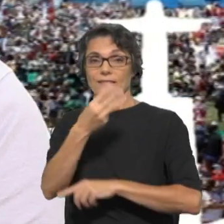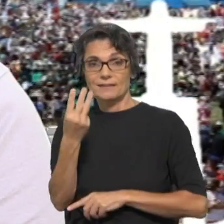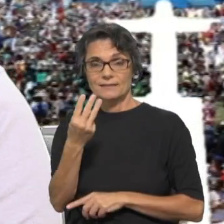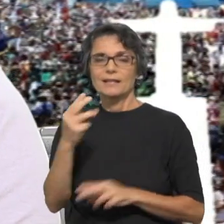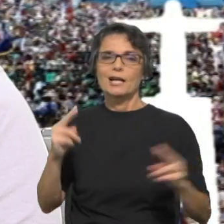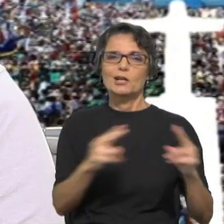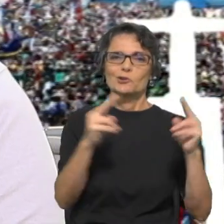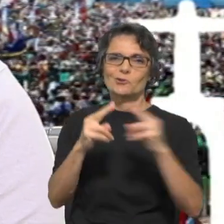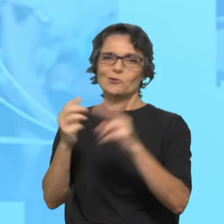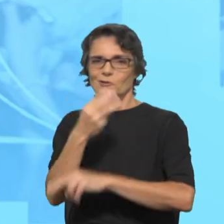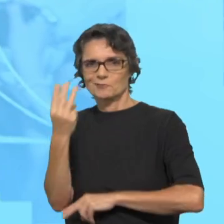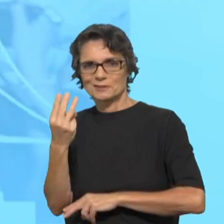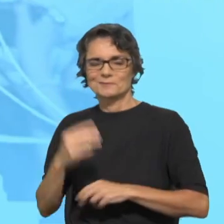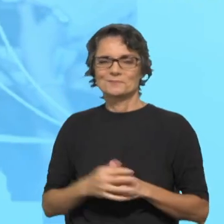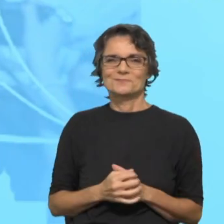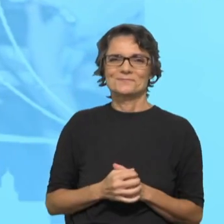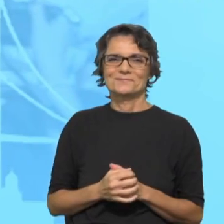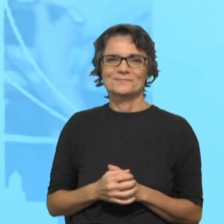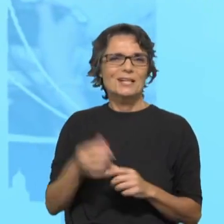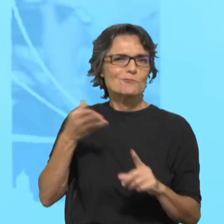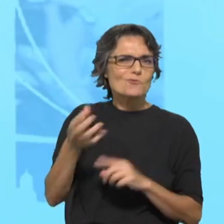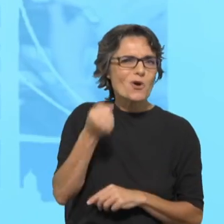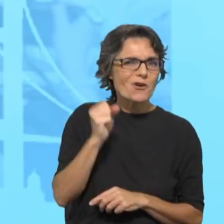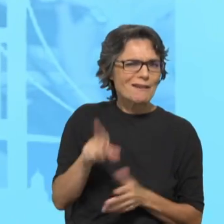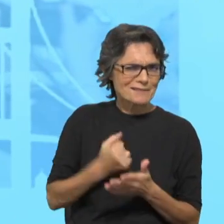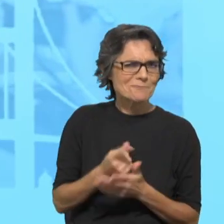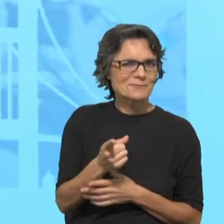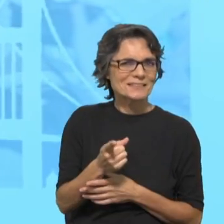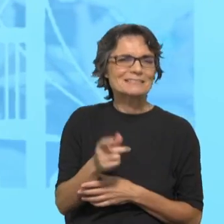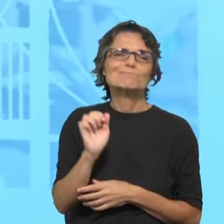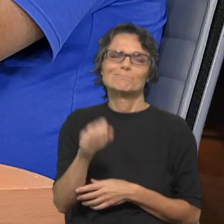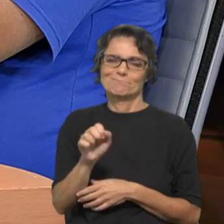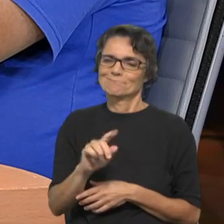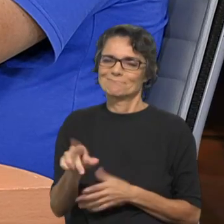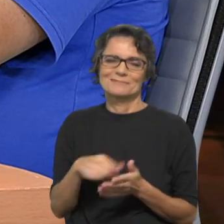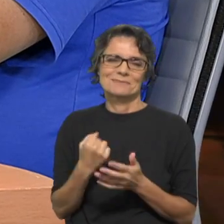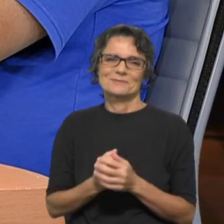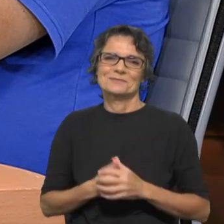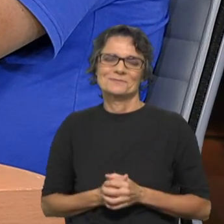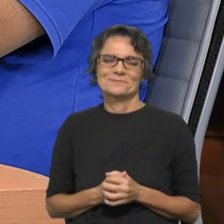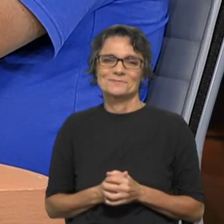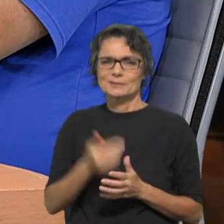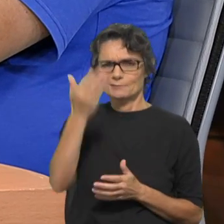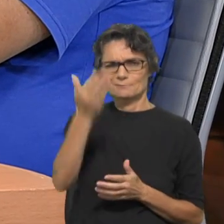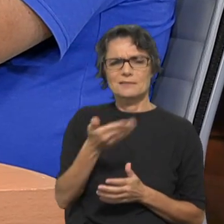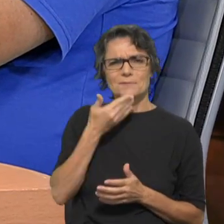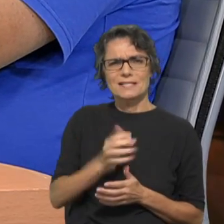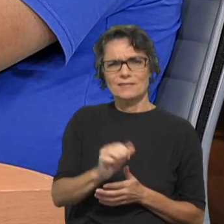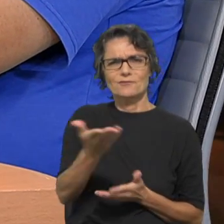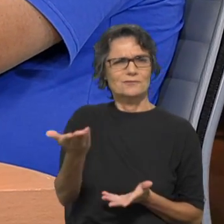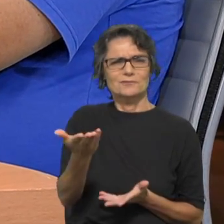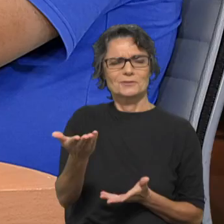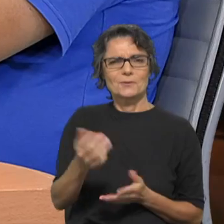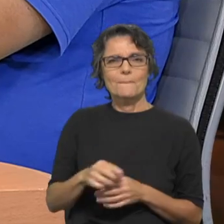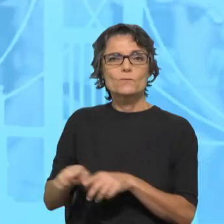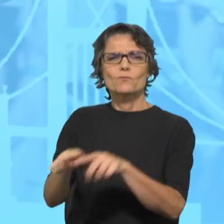E atingem sempre os objetivos? Sempre. Os objetivos são sempre atingidos. No seu caso em particular, qual foi o convívio